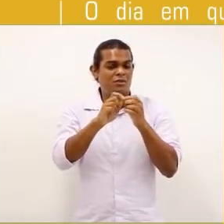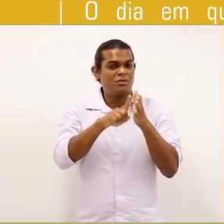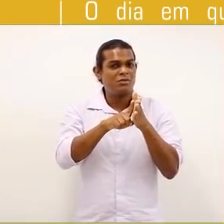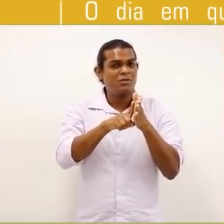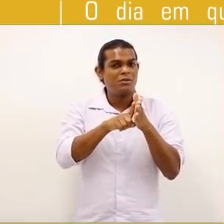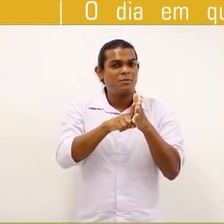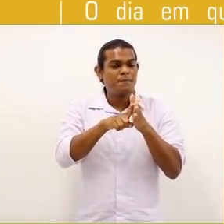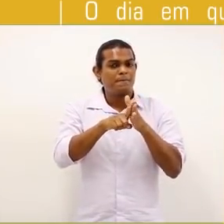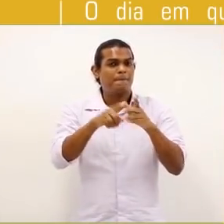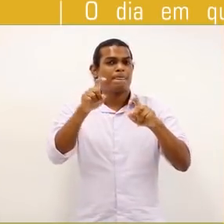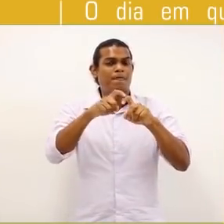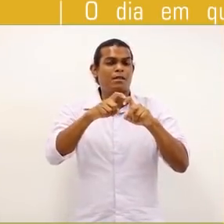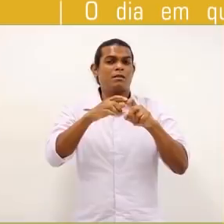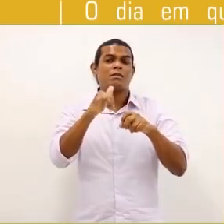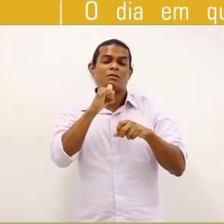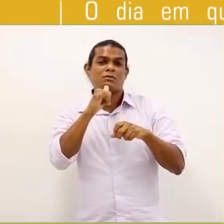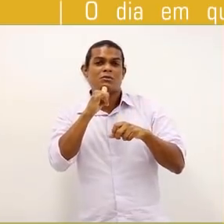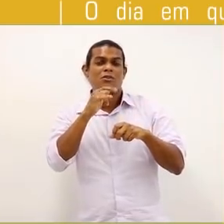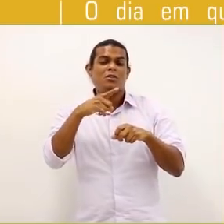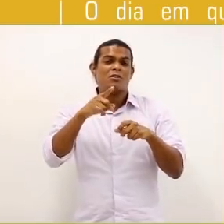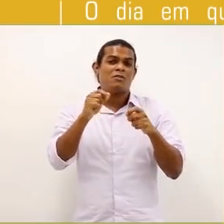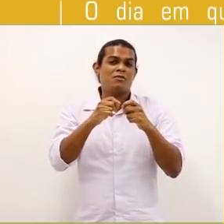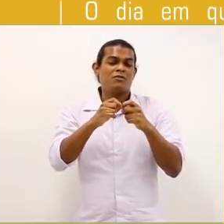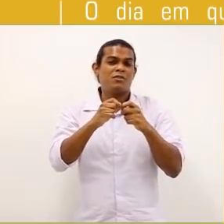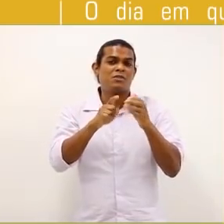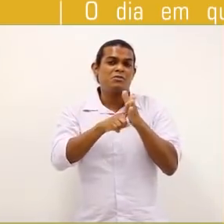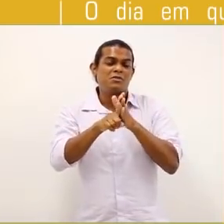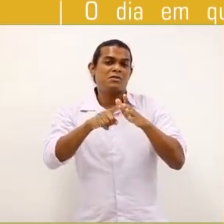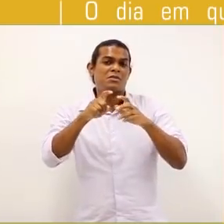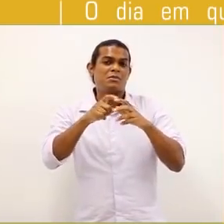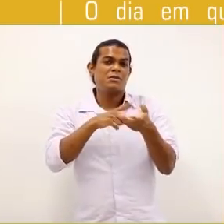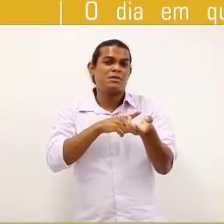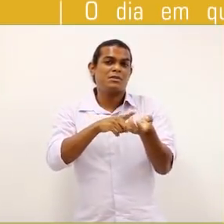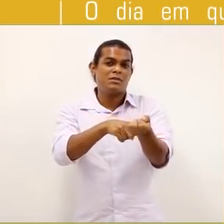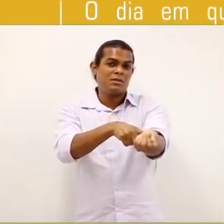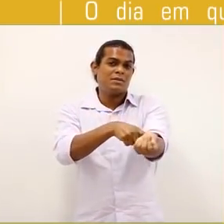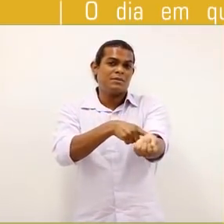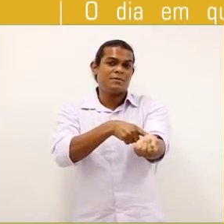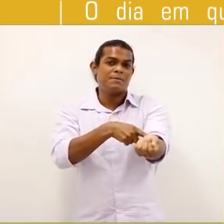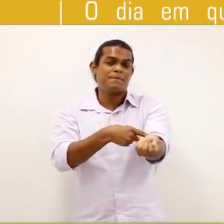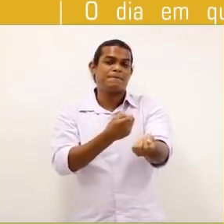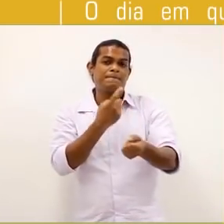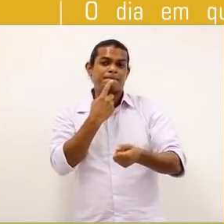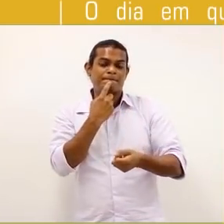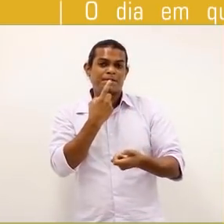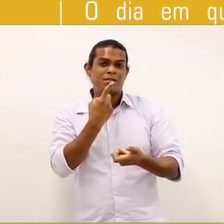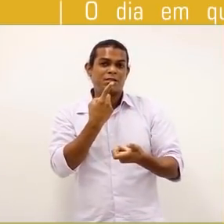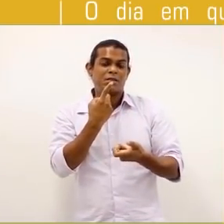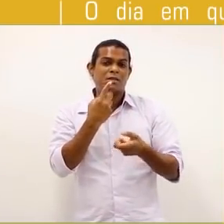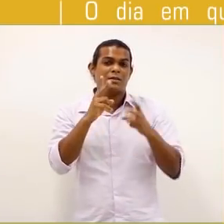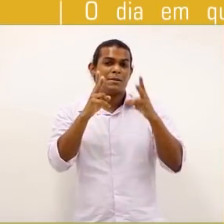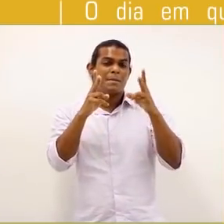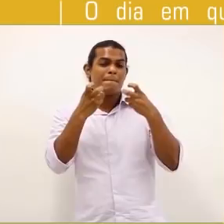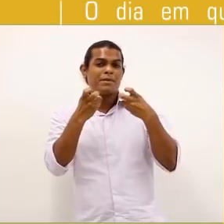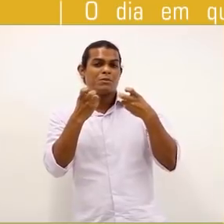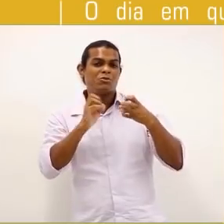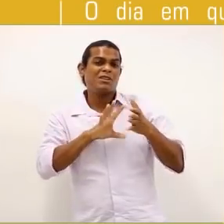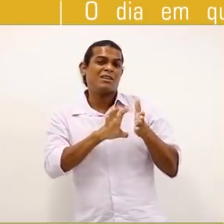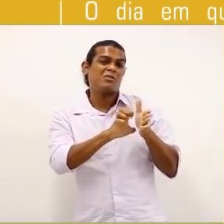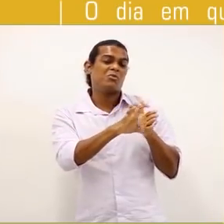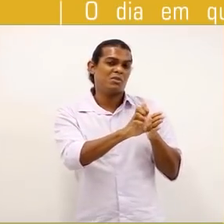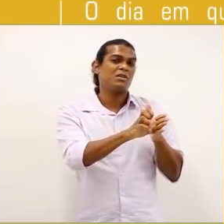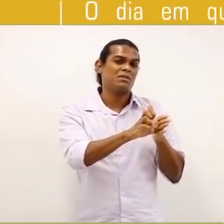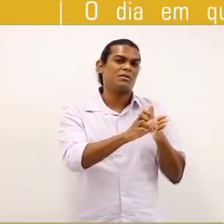um exame de sangue e descobriu que ele estava com uma situação cancerígena, foi para um oncologista, etc. Então, este é o dia do diagnóstico,